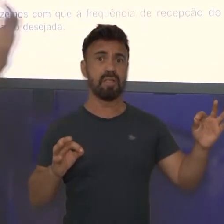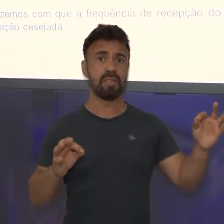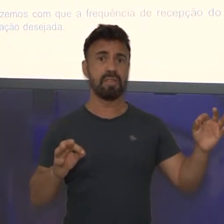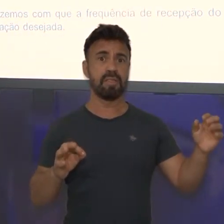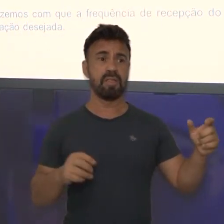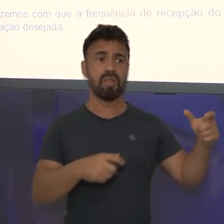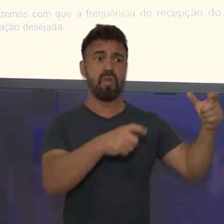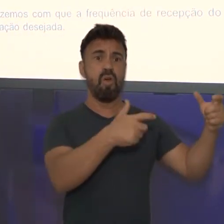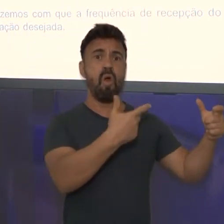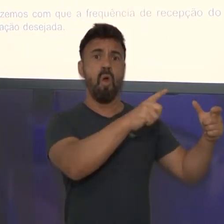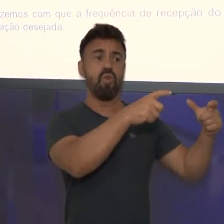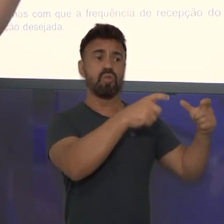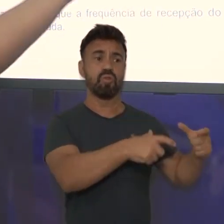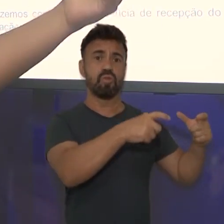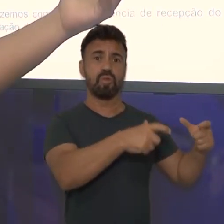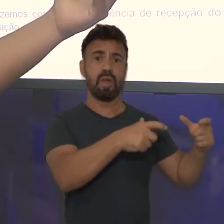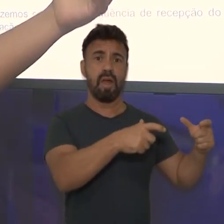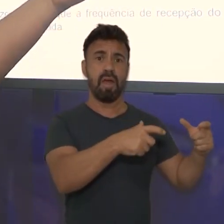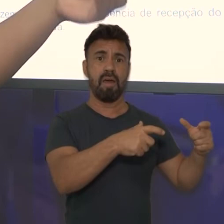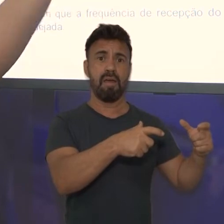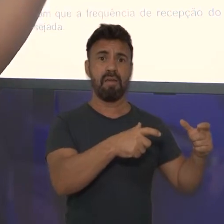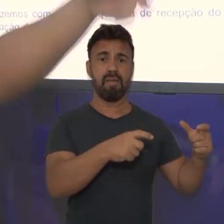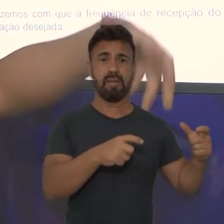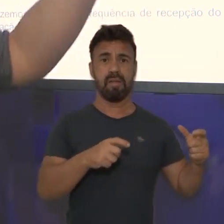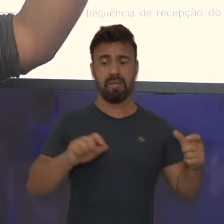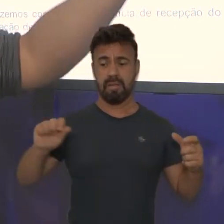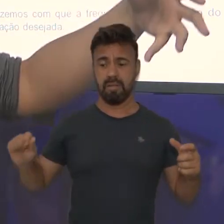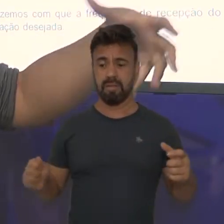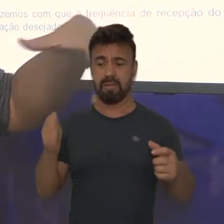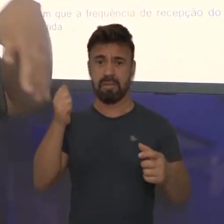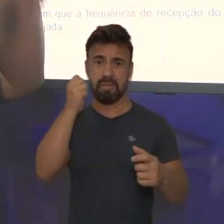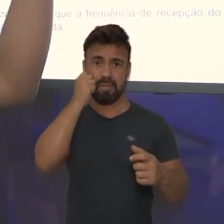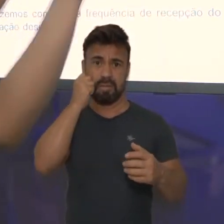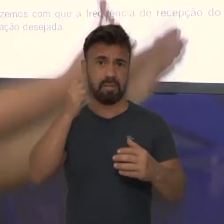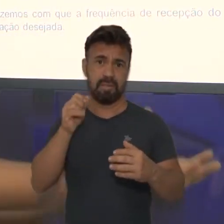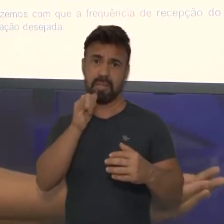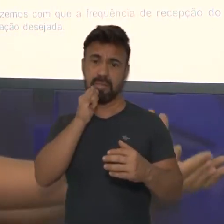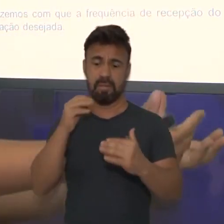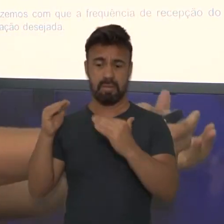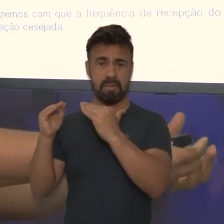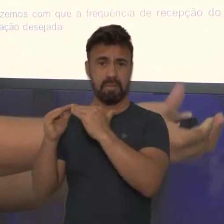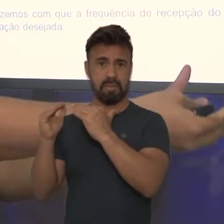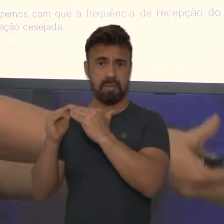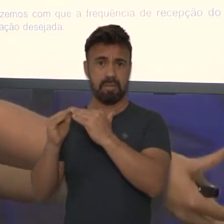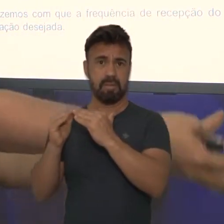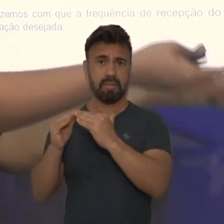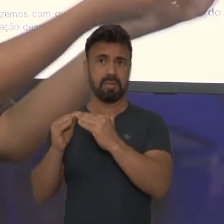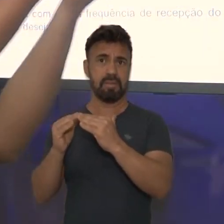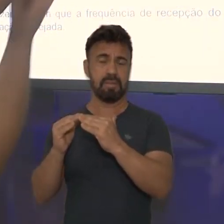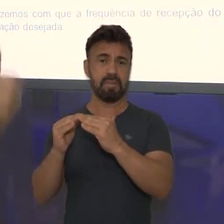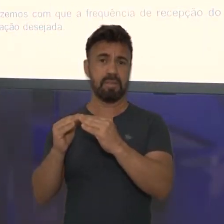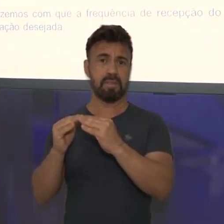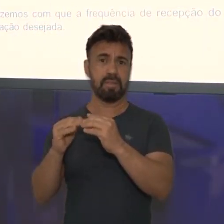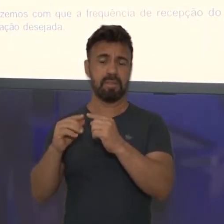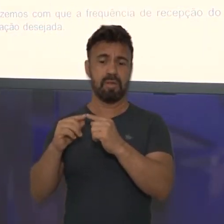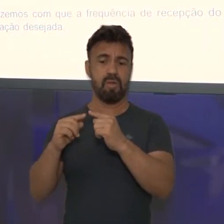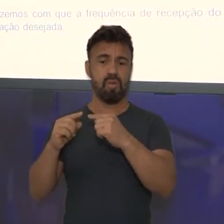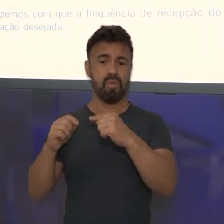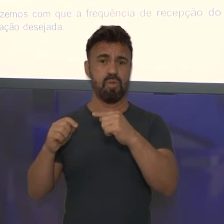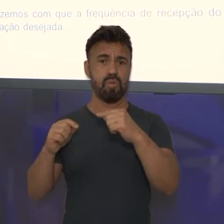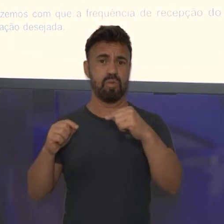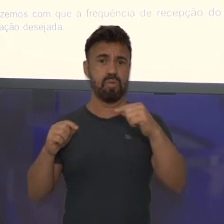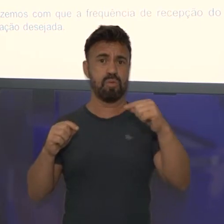fisicamente. Então, precisa de um ponto, um órgão emissor, transportando toda